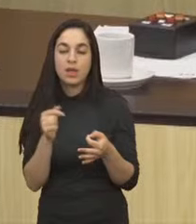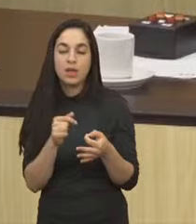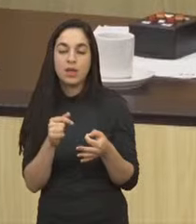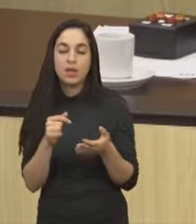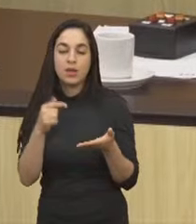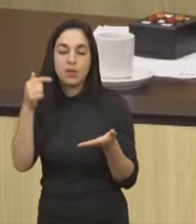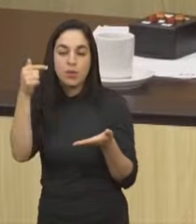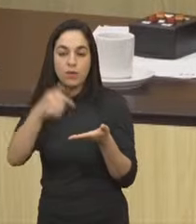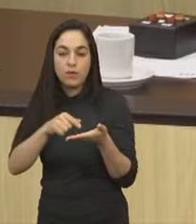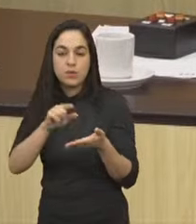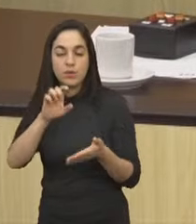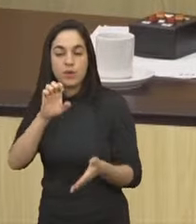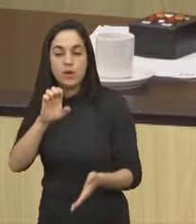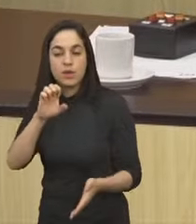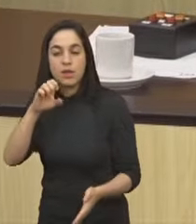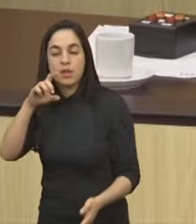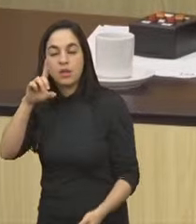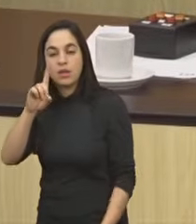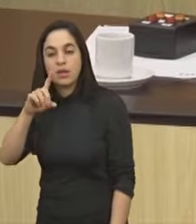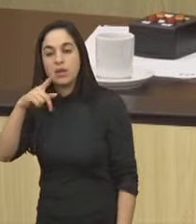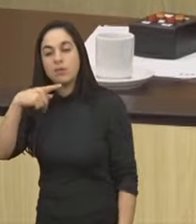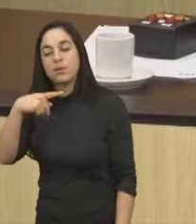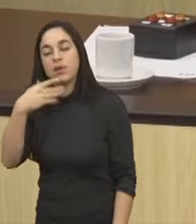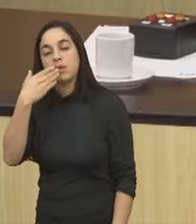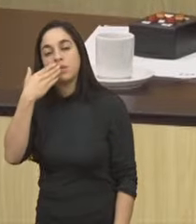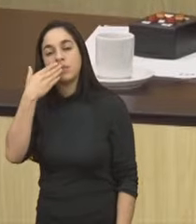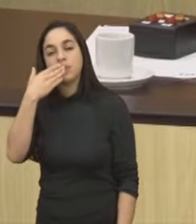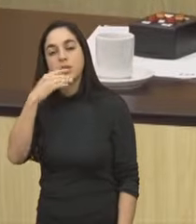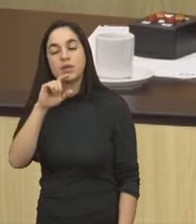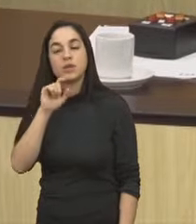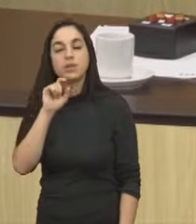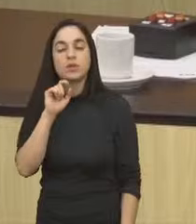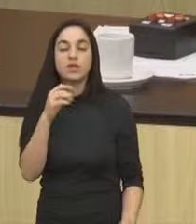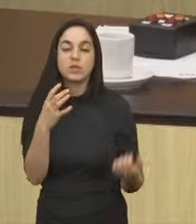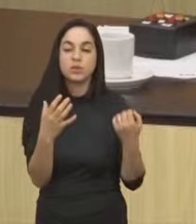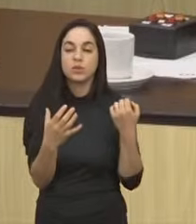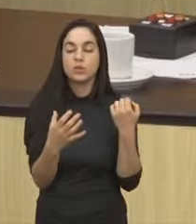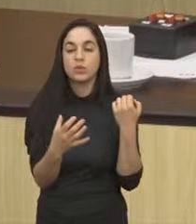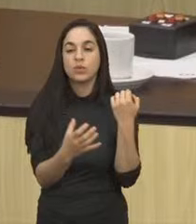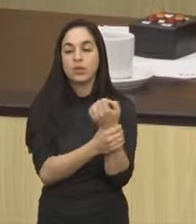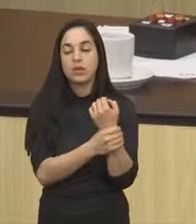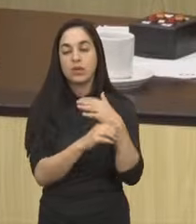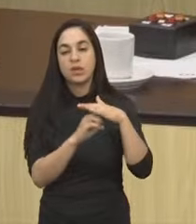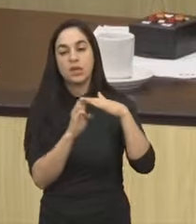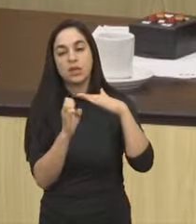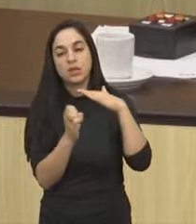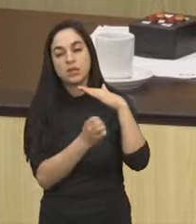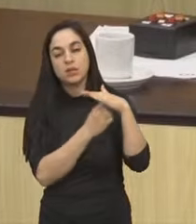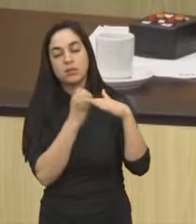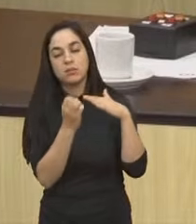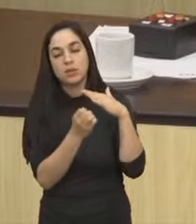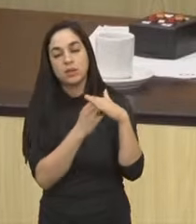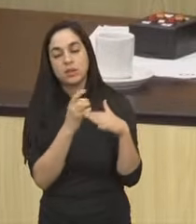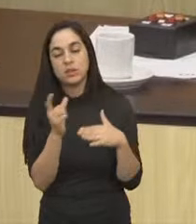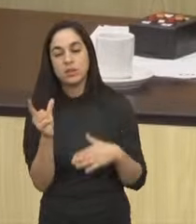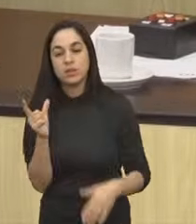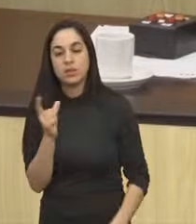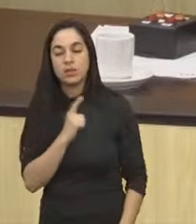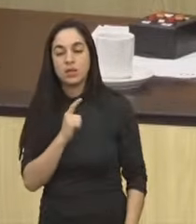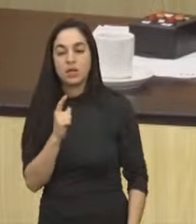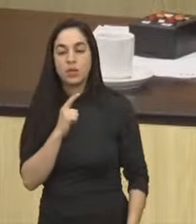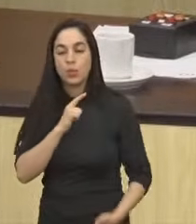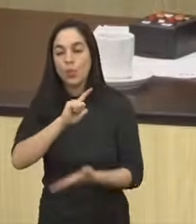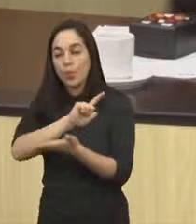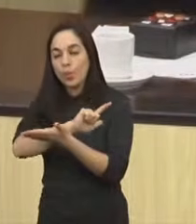ofício à EDP, solicitando providências para assegurar que as empresas terceirizadas realizem a completa limpeza